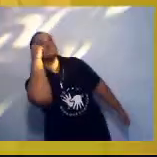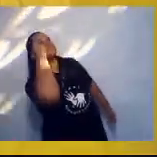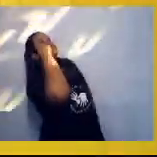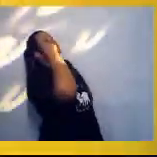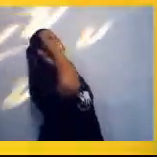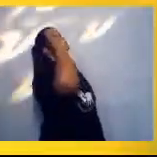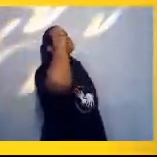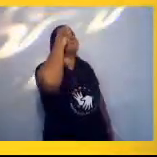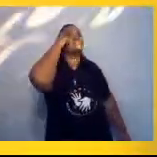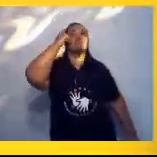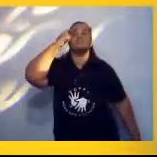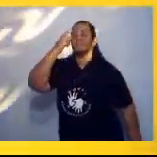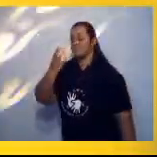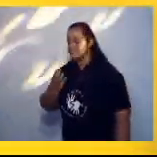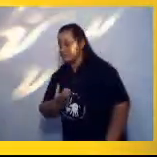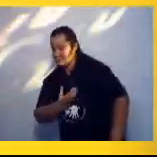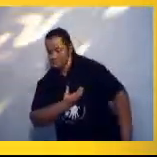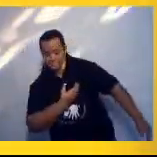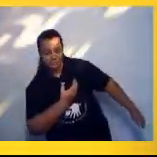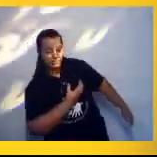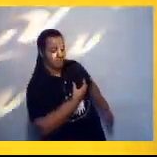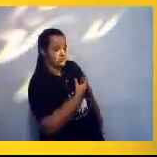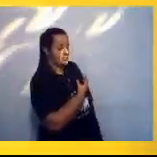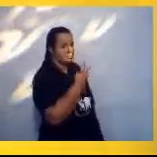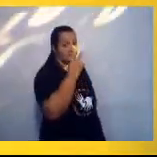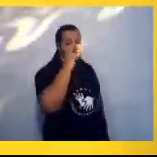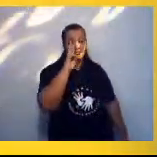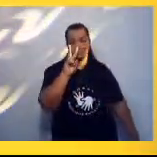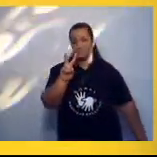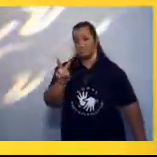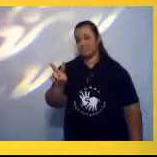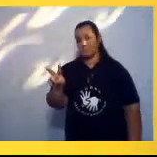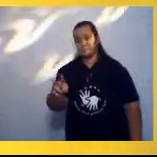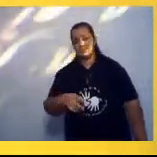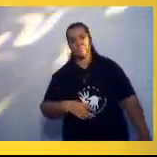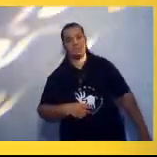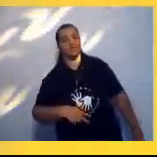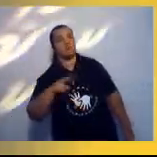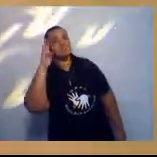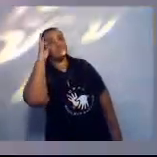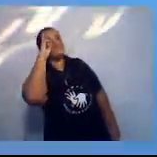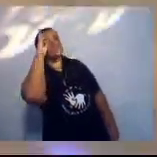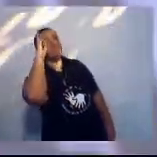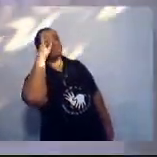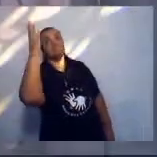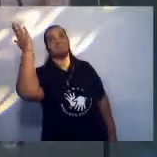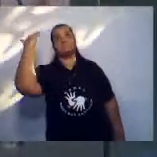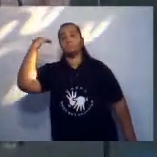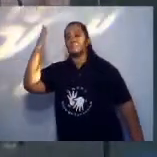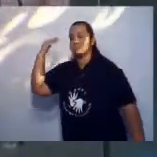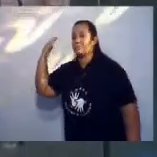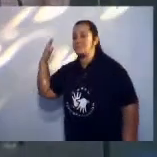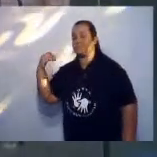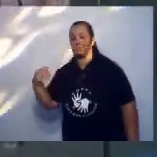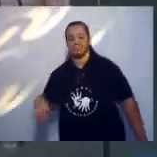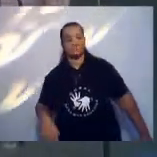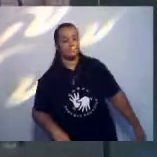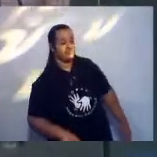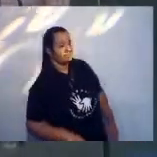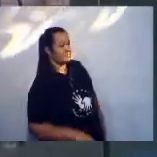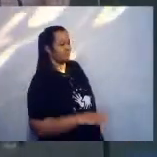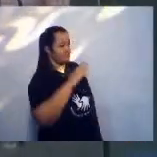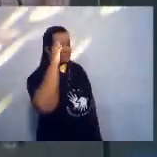Diz que pensa tanto em mim, que tá querendo me ver. Diz que tá me lembrando